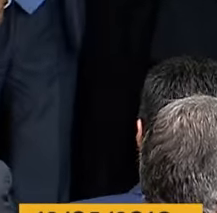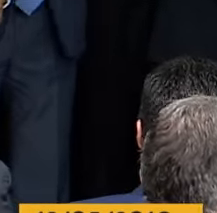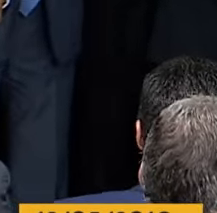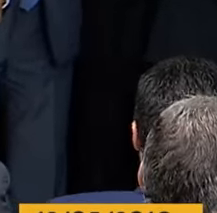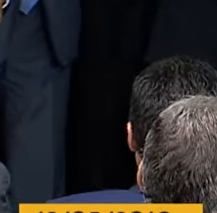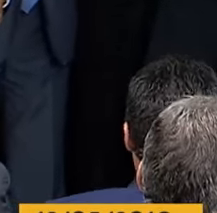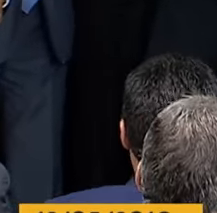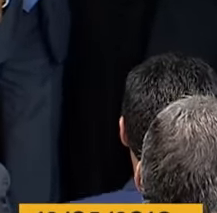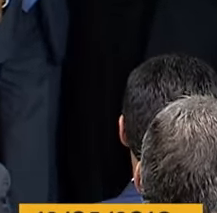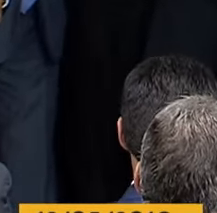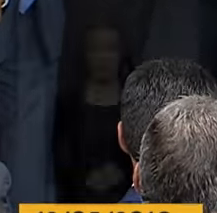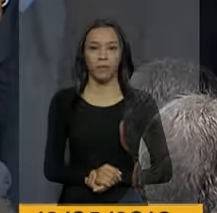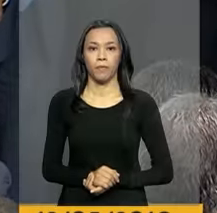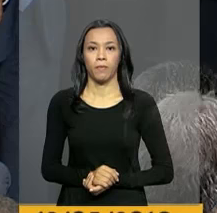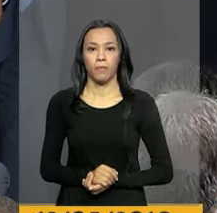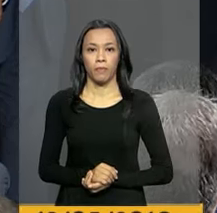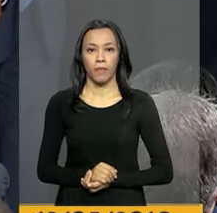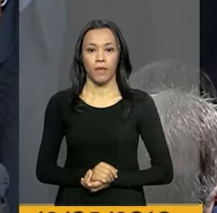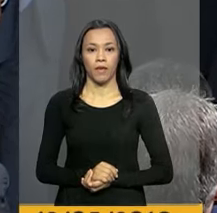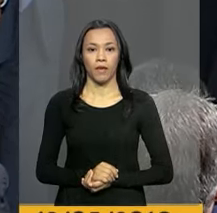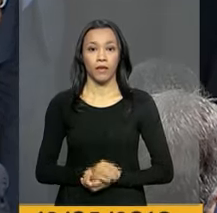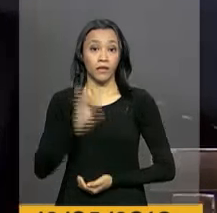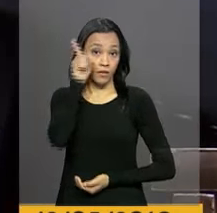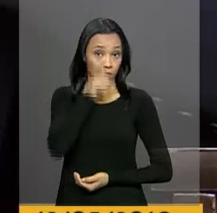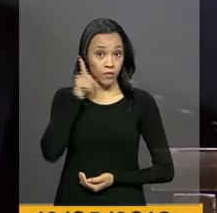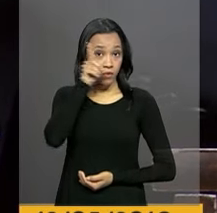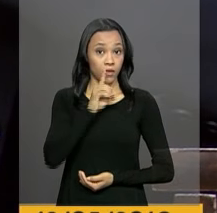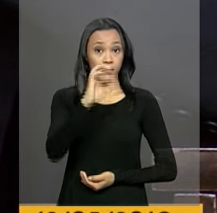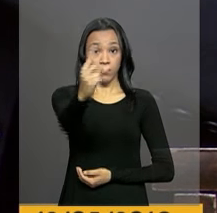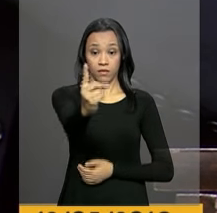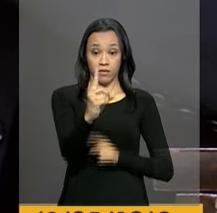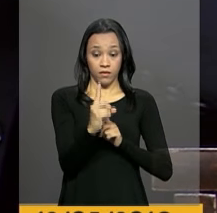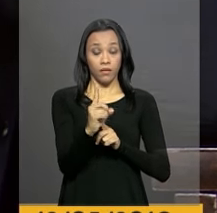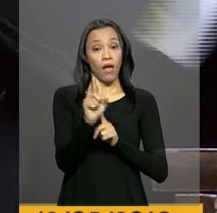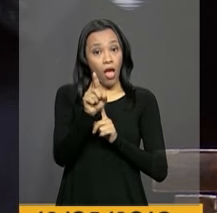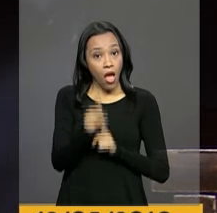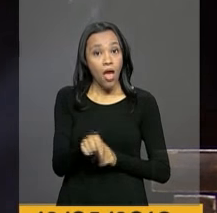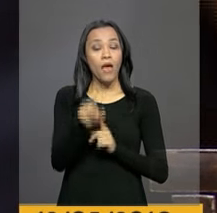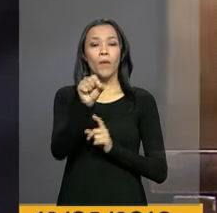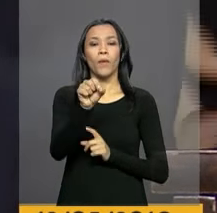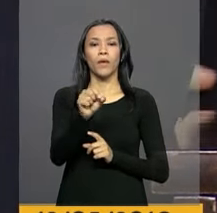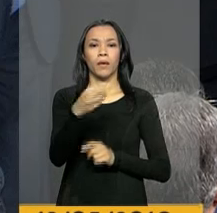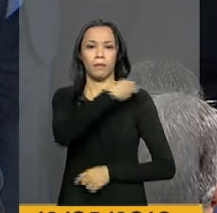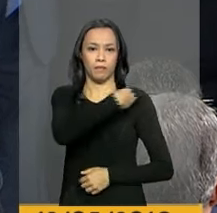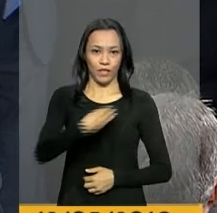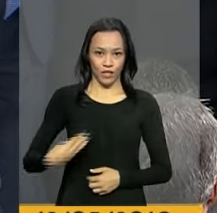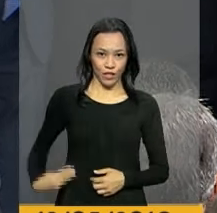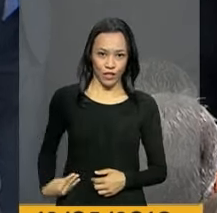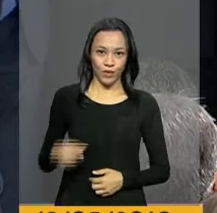Deputado Fernando Coelho Filho, Ministro de Estado de Minas e Energia.